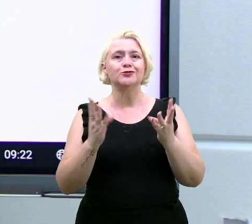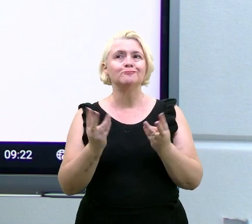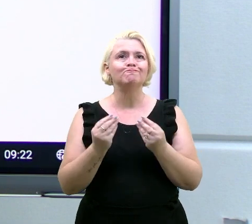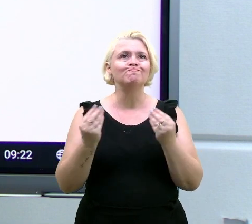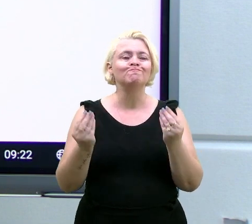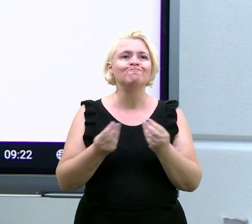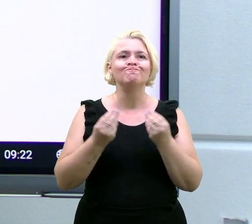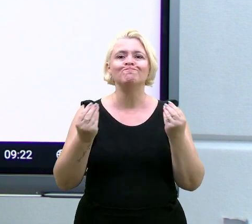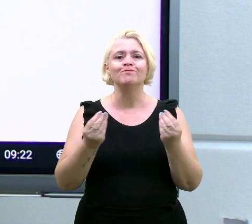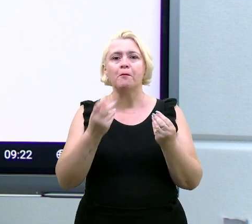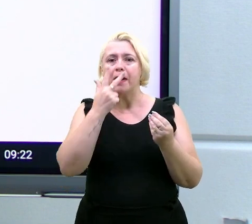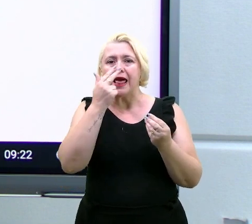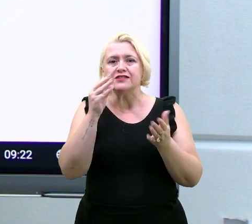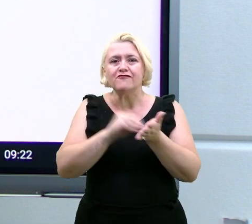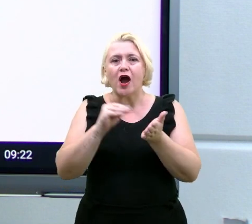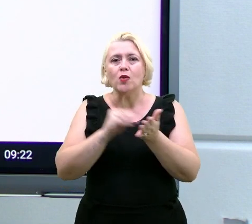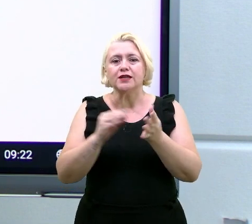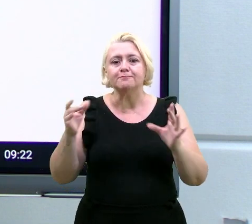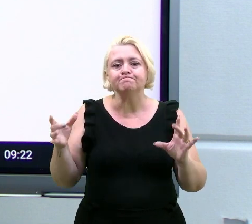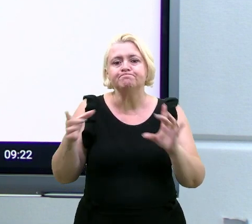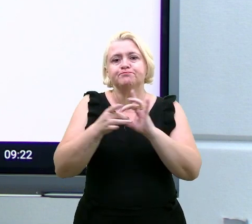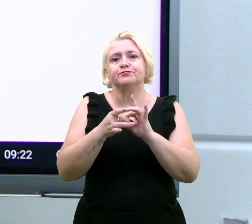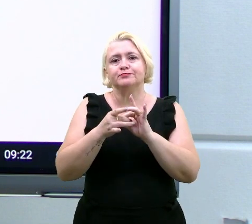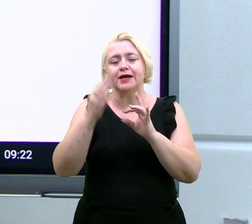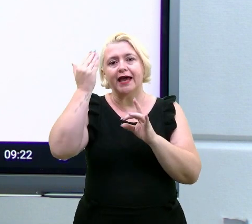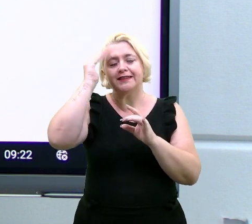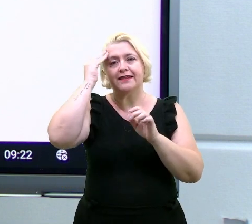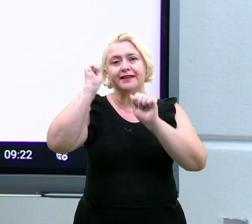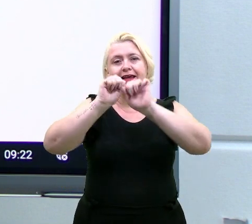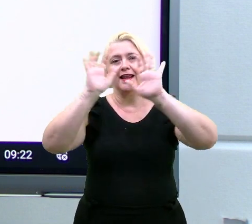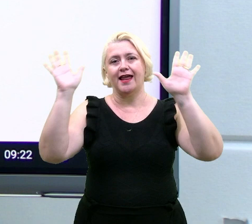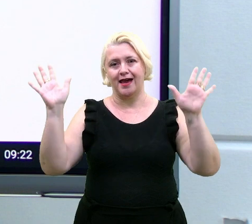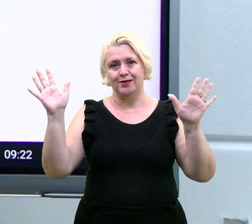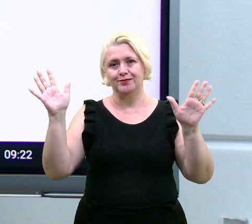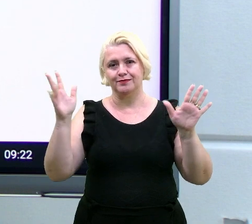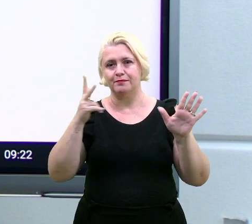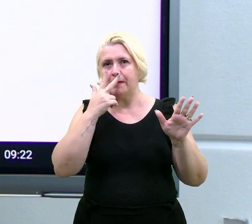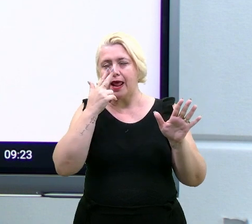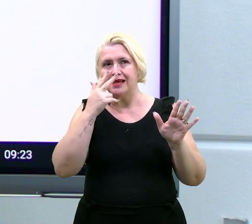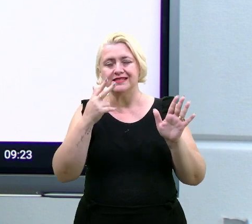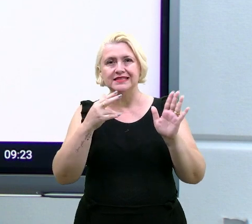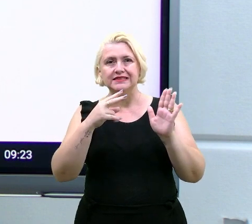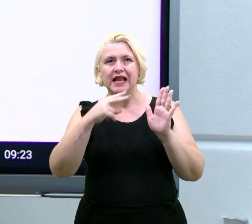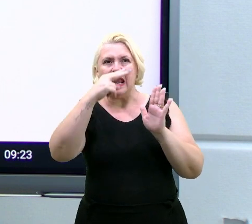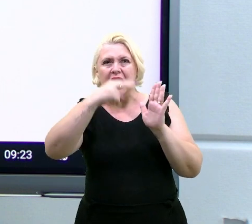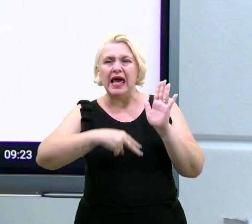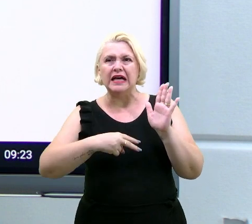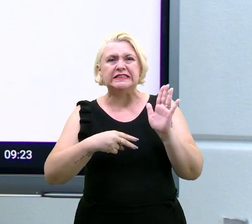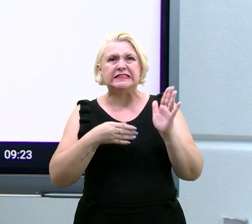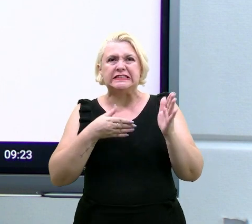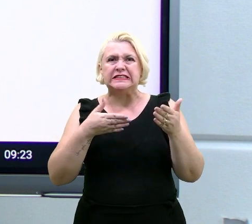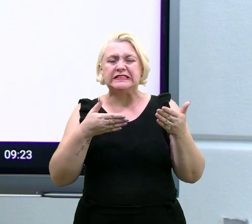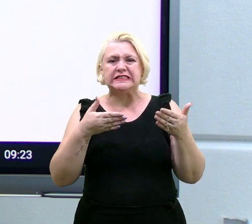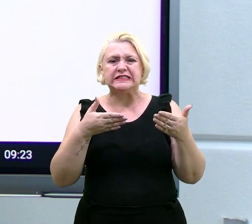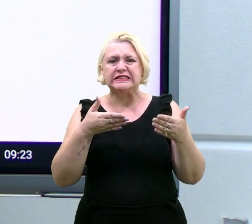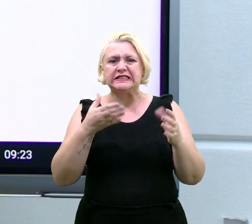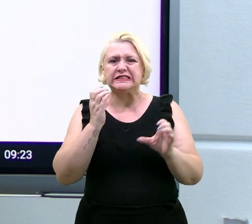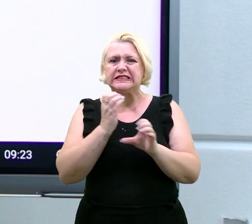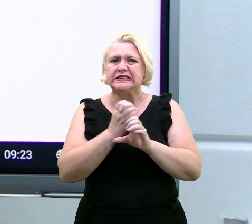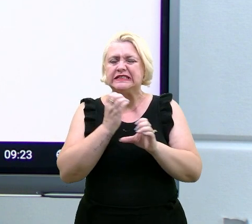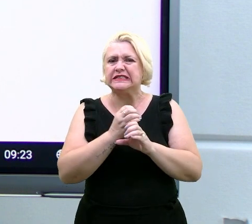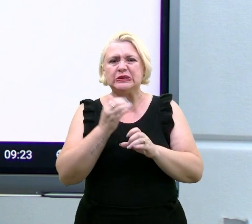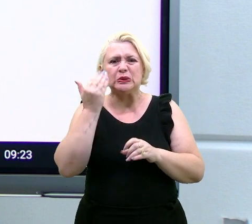tem a liga necessária Não tem aquela Flu que vai fazer o seu texto bem escrito e o seu texto bem